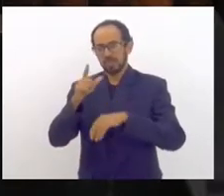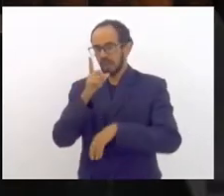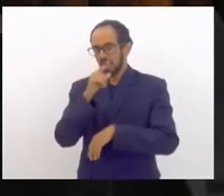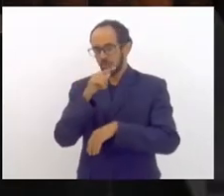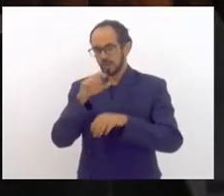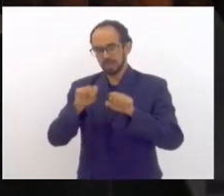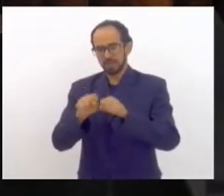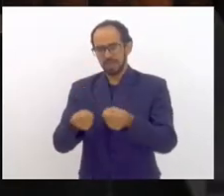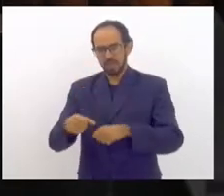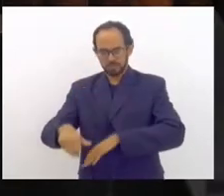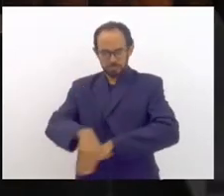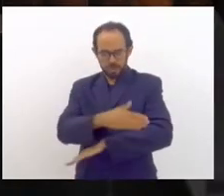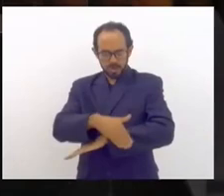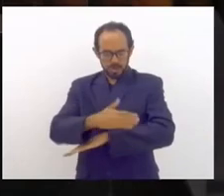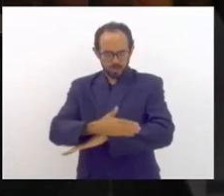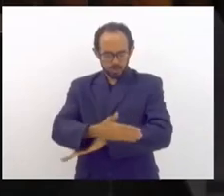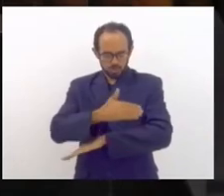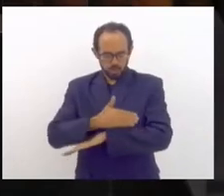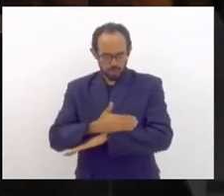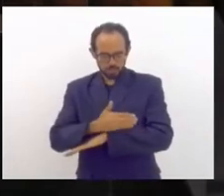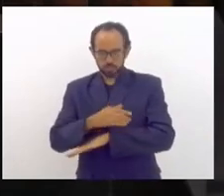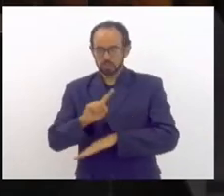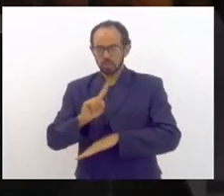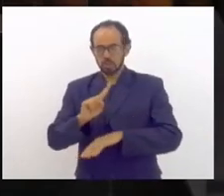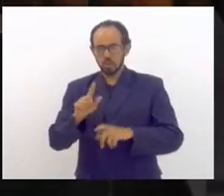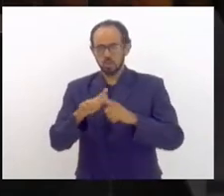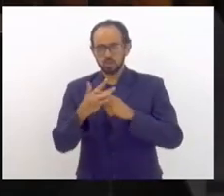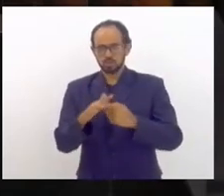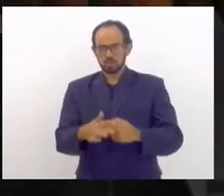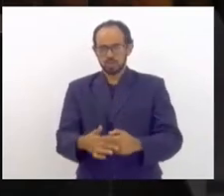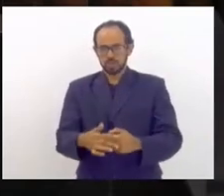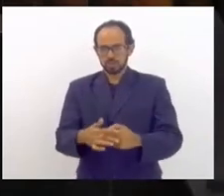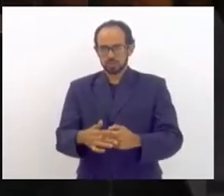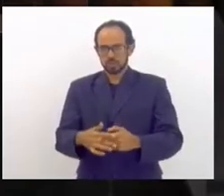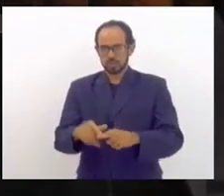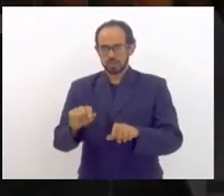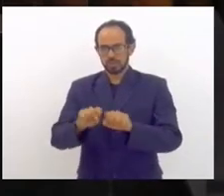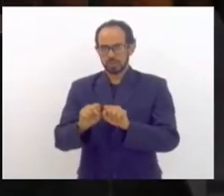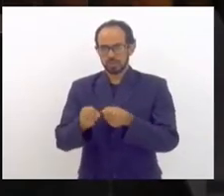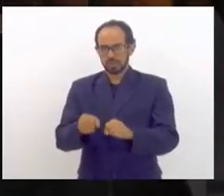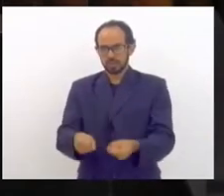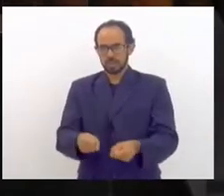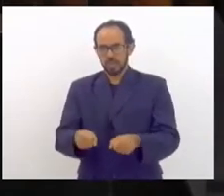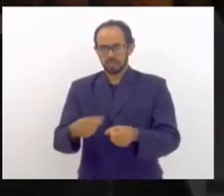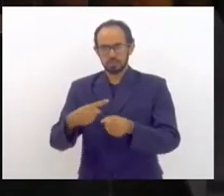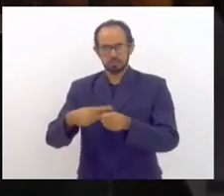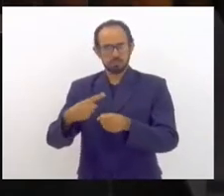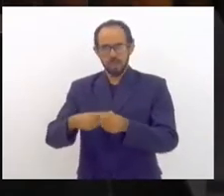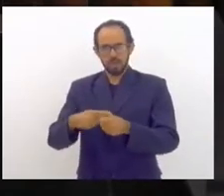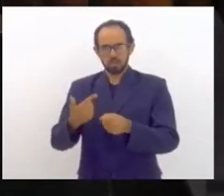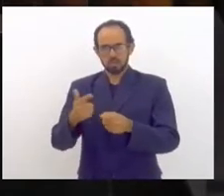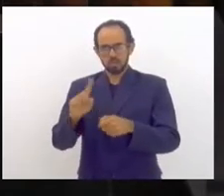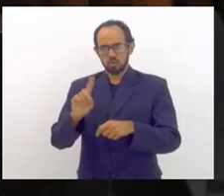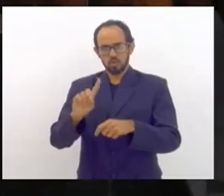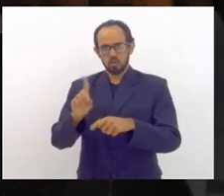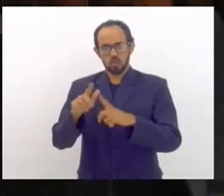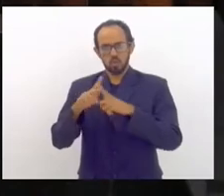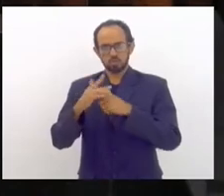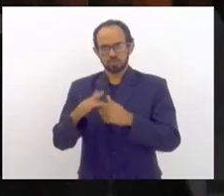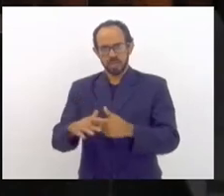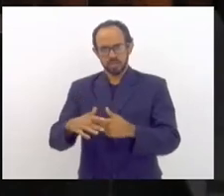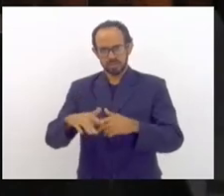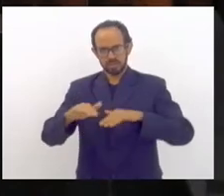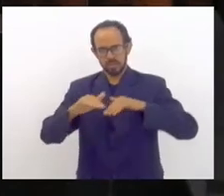das pessoas, sem revitalizar a calçada, quebra as principais do bairro sem revitalizar, sem consertar o asfalto que eles